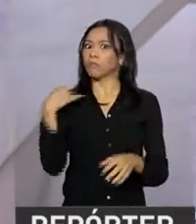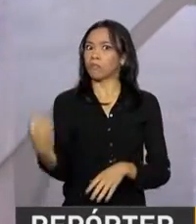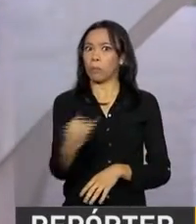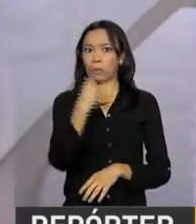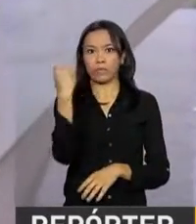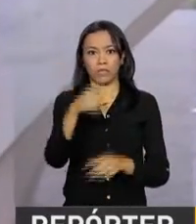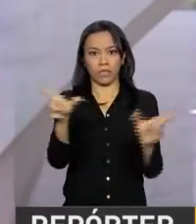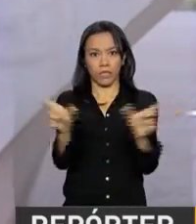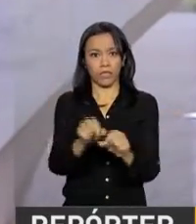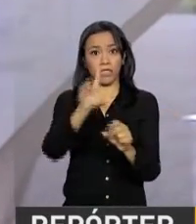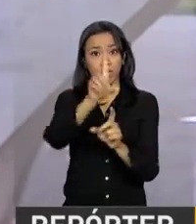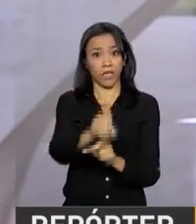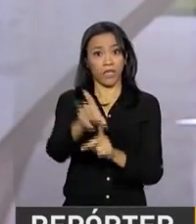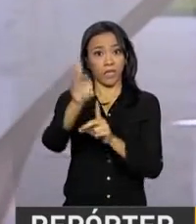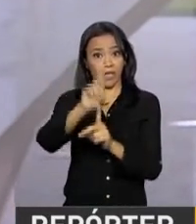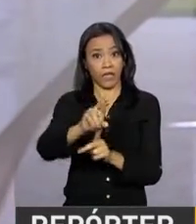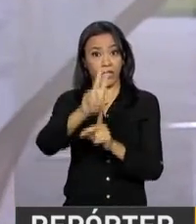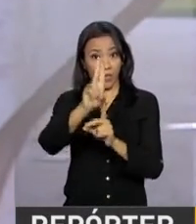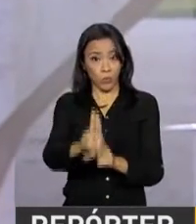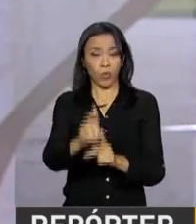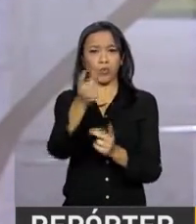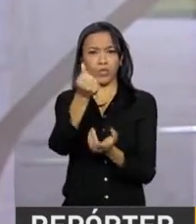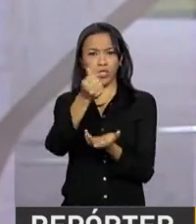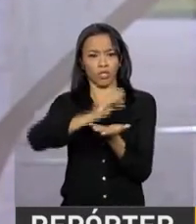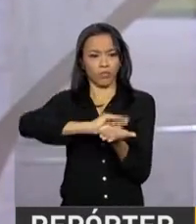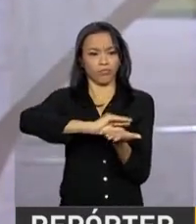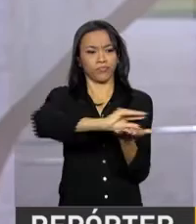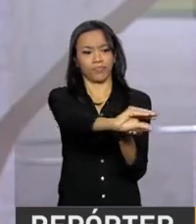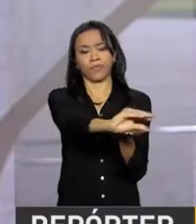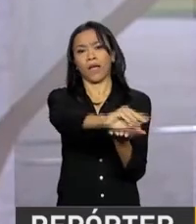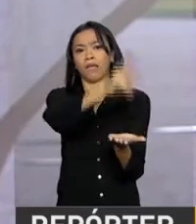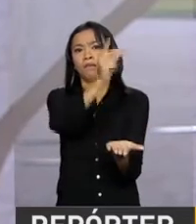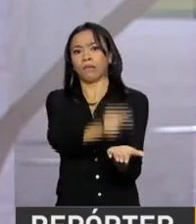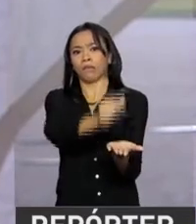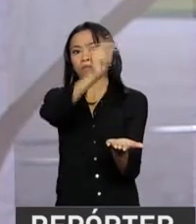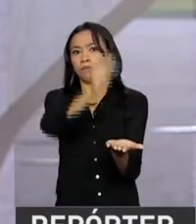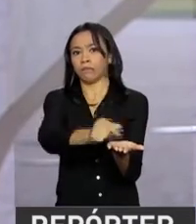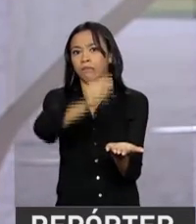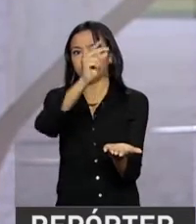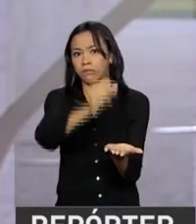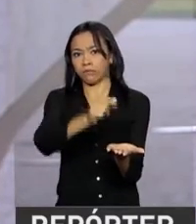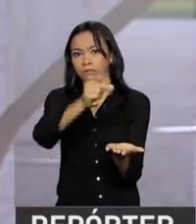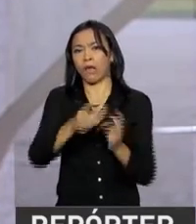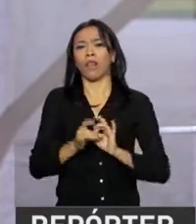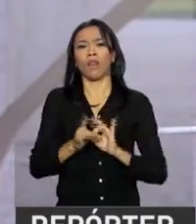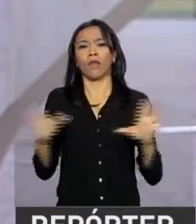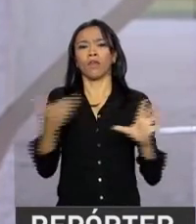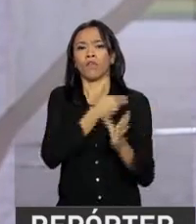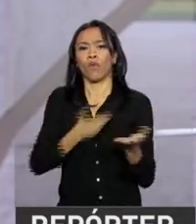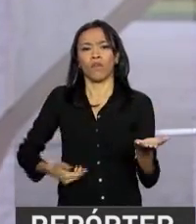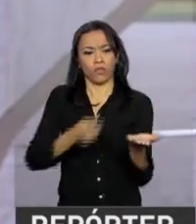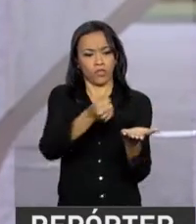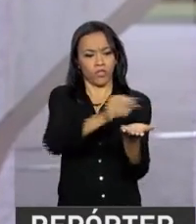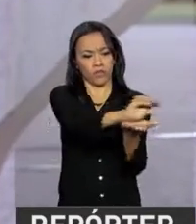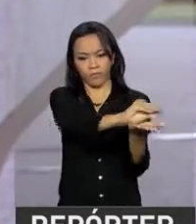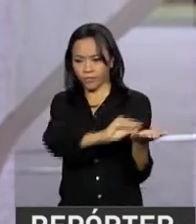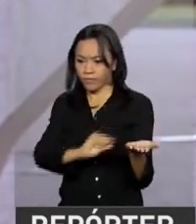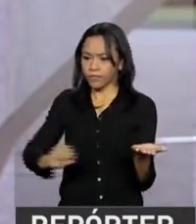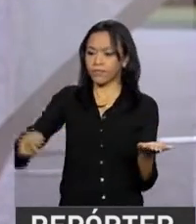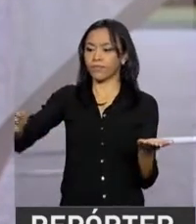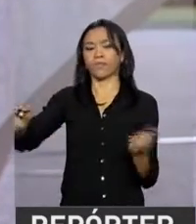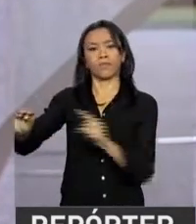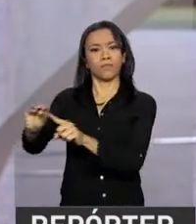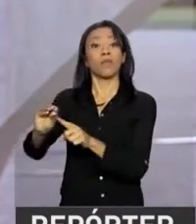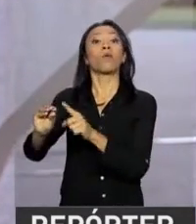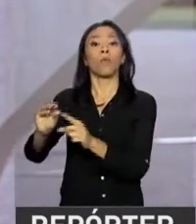importante para evitar o engessamento das despesas previstas no orçamento. O texto ele prevê que vai aumentar de 20 para 30%